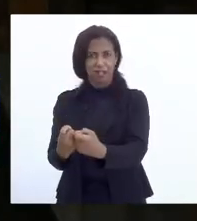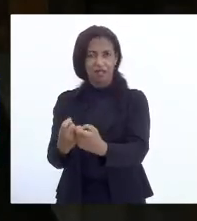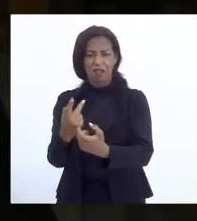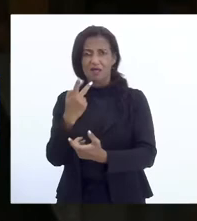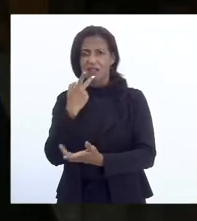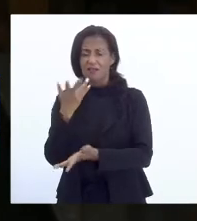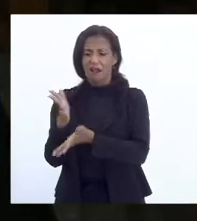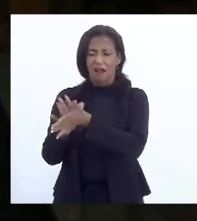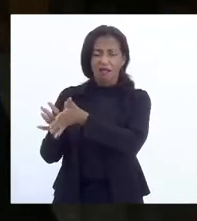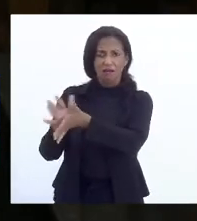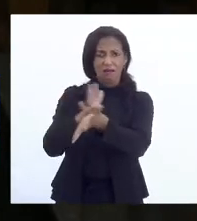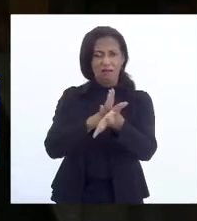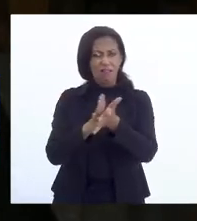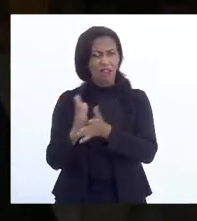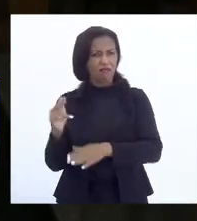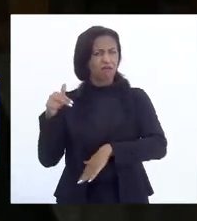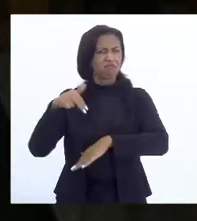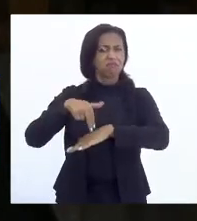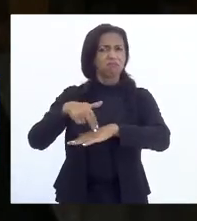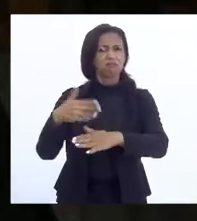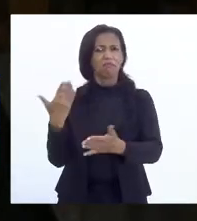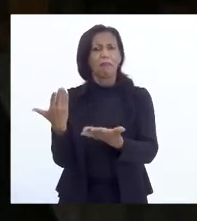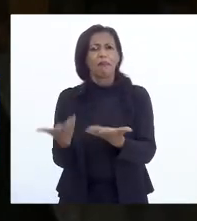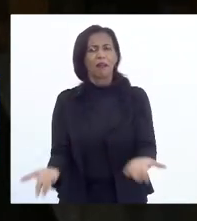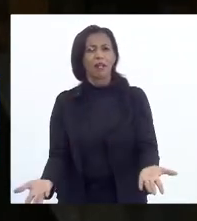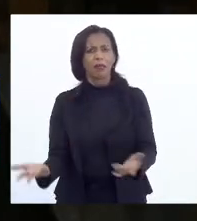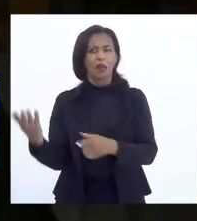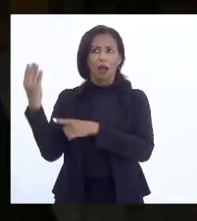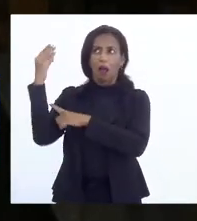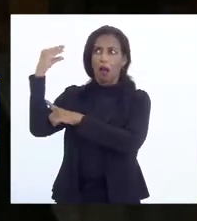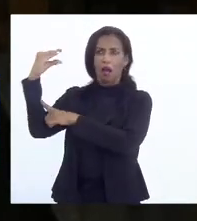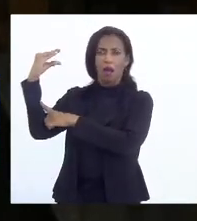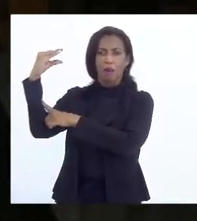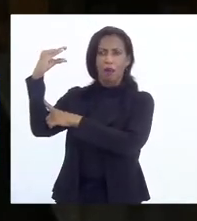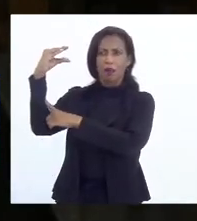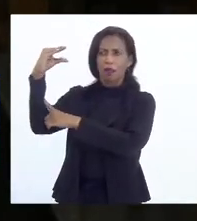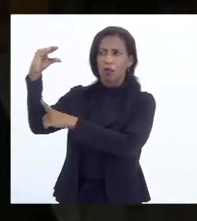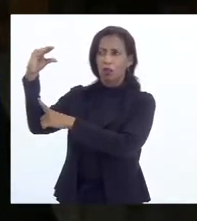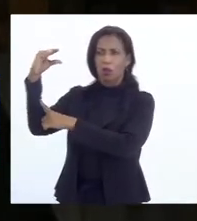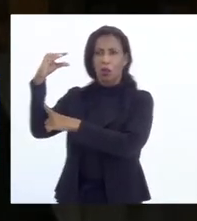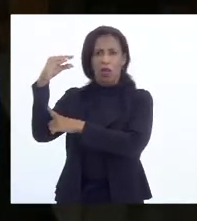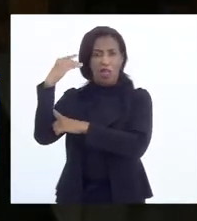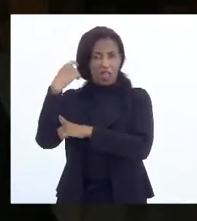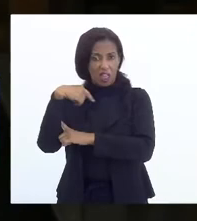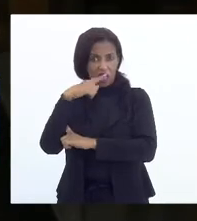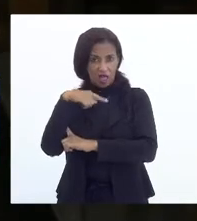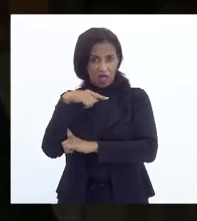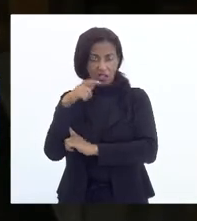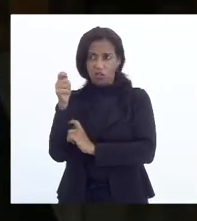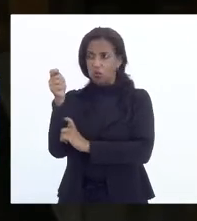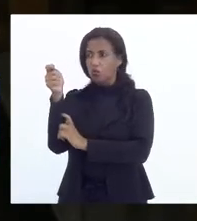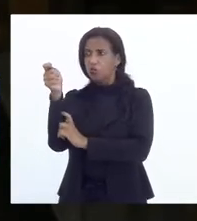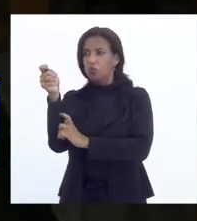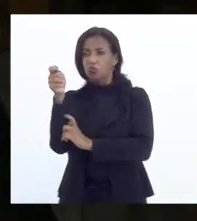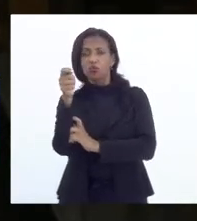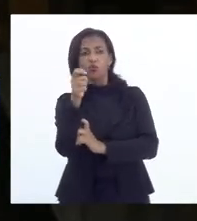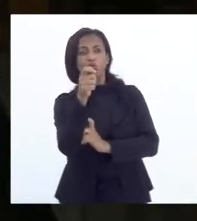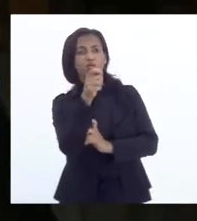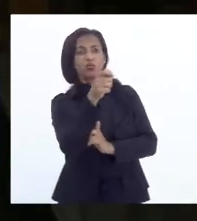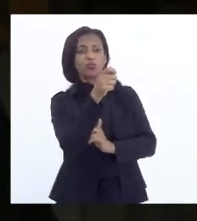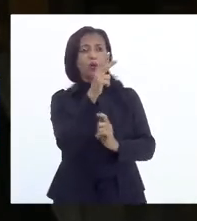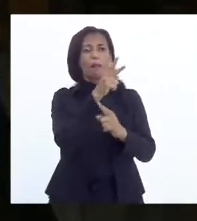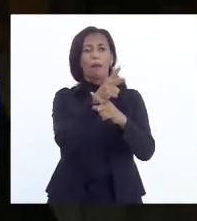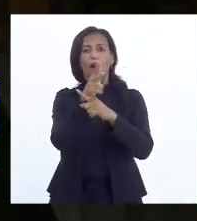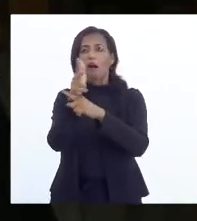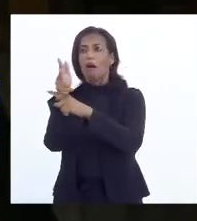dizer para que estavam ali, com câmeras filmando o tempo inteiro essas ações, cerca